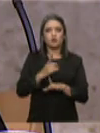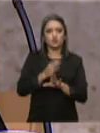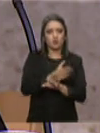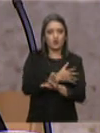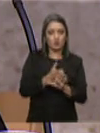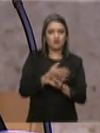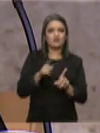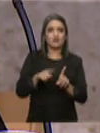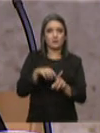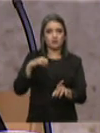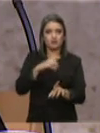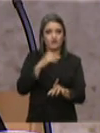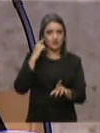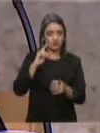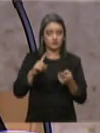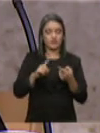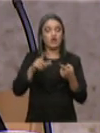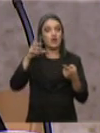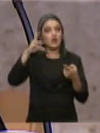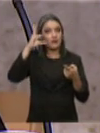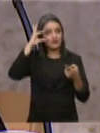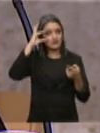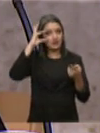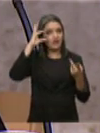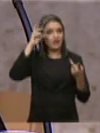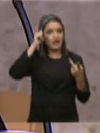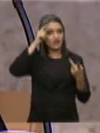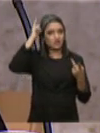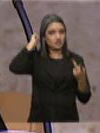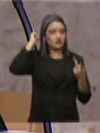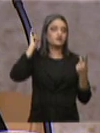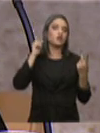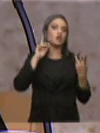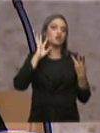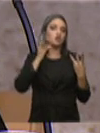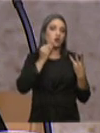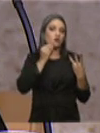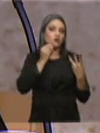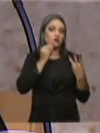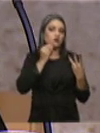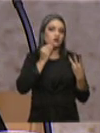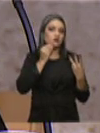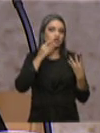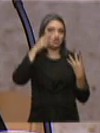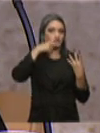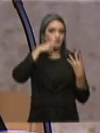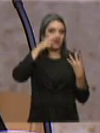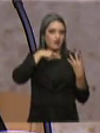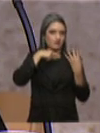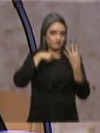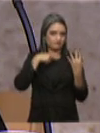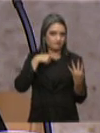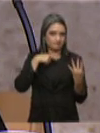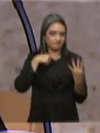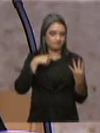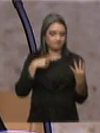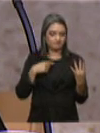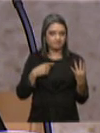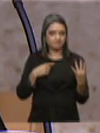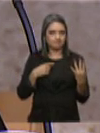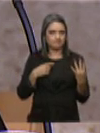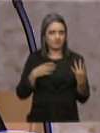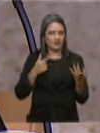André Mendonça, ministro Alexandre de Moraes, ministro Dias Toffoli, ministro Gilmar Mendes. É